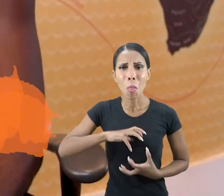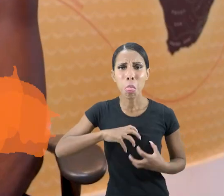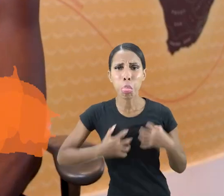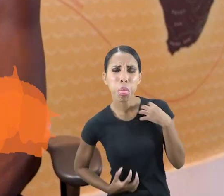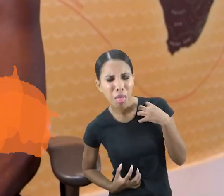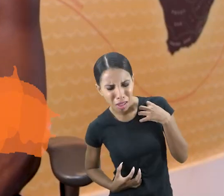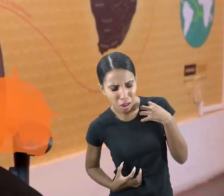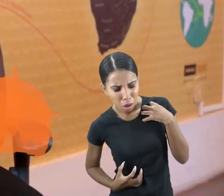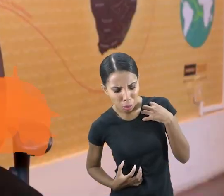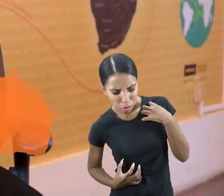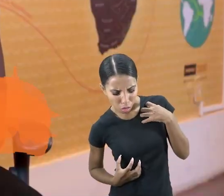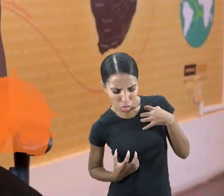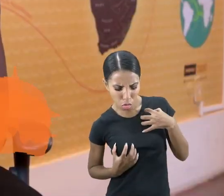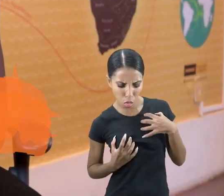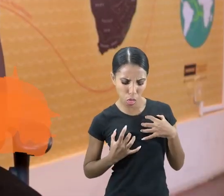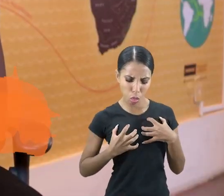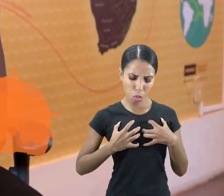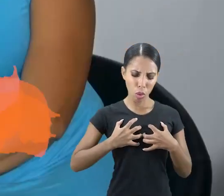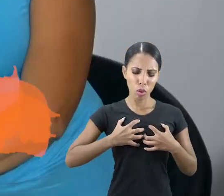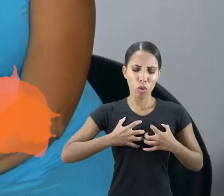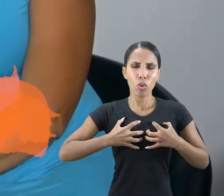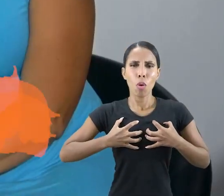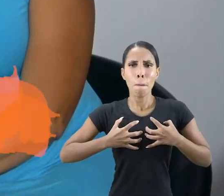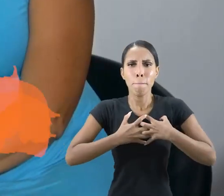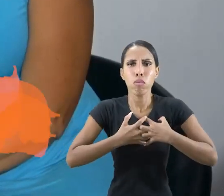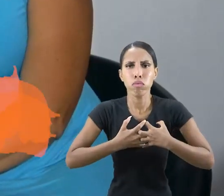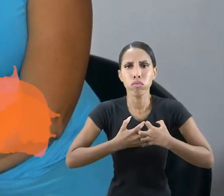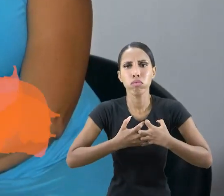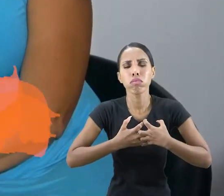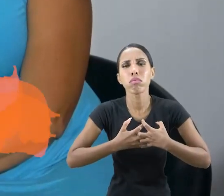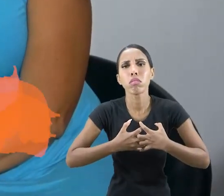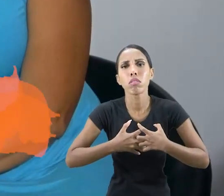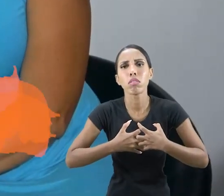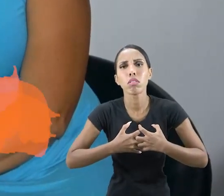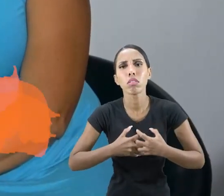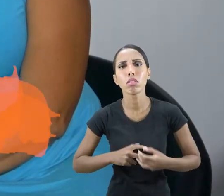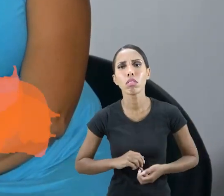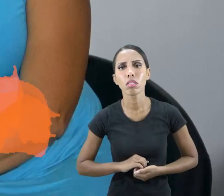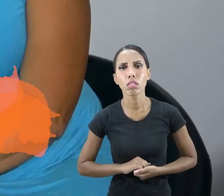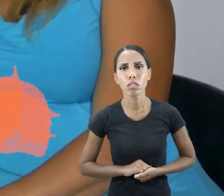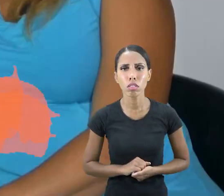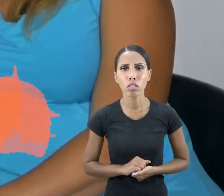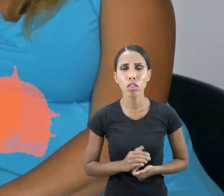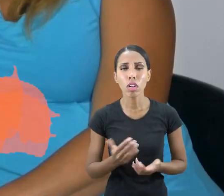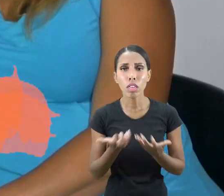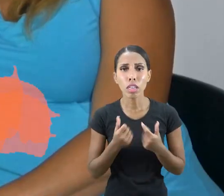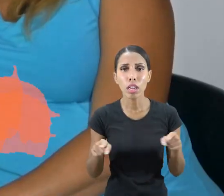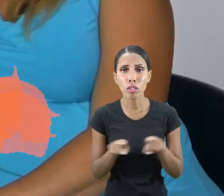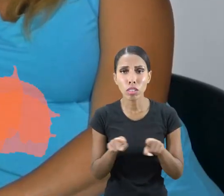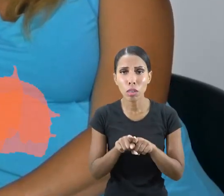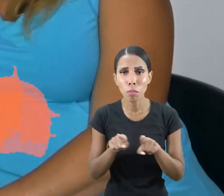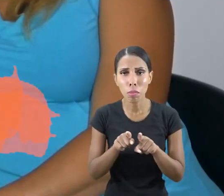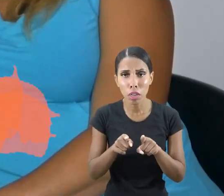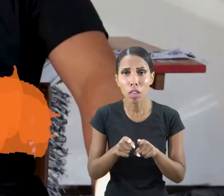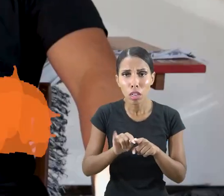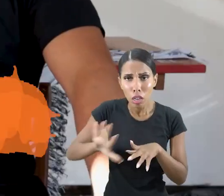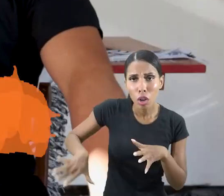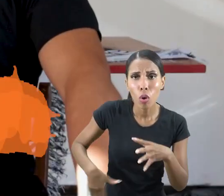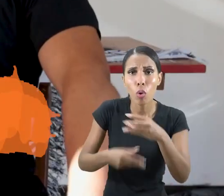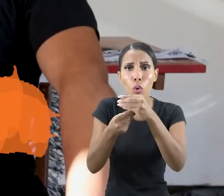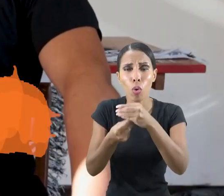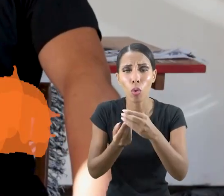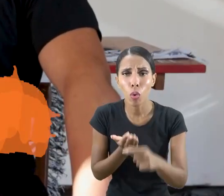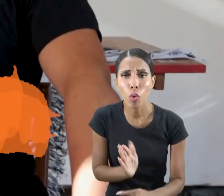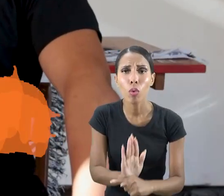para conseguir. E eu tenho. Eu tenho esperança de encontrar aqui a felicidade. Eu tenho esperança.